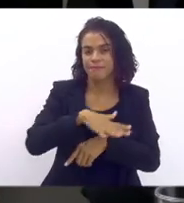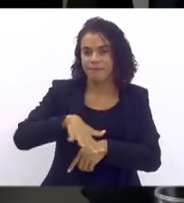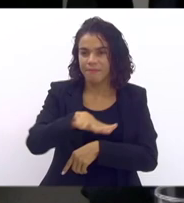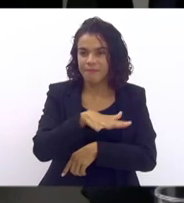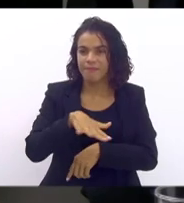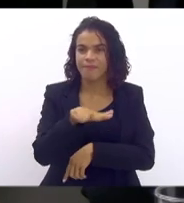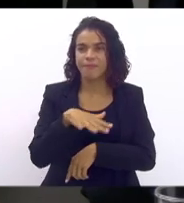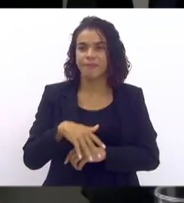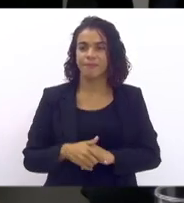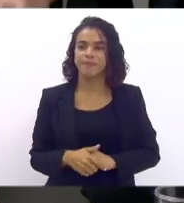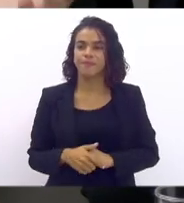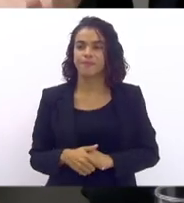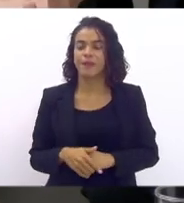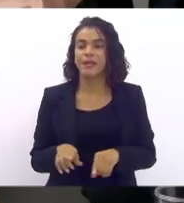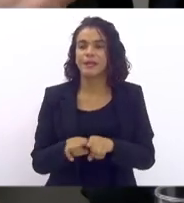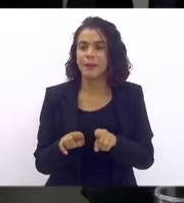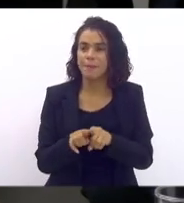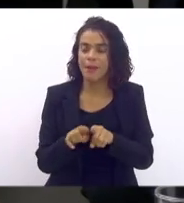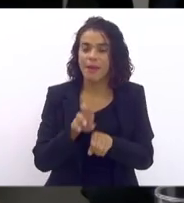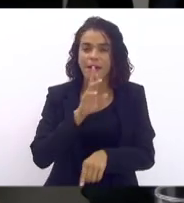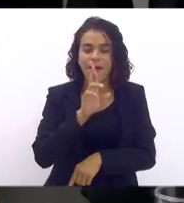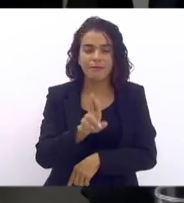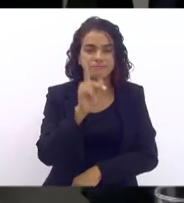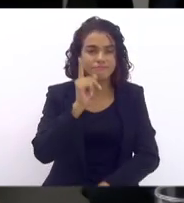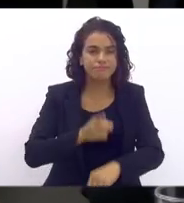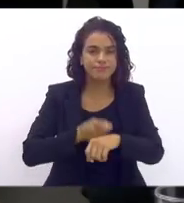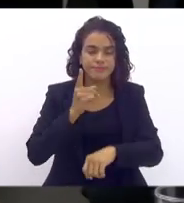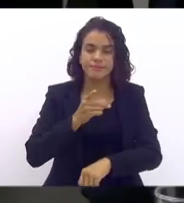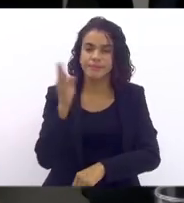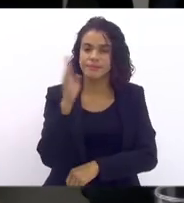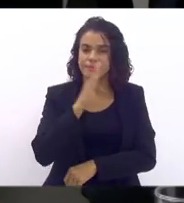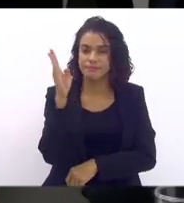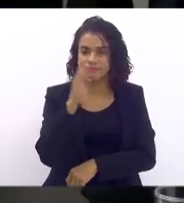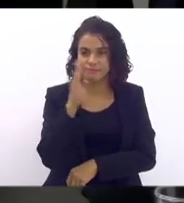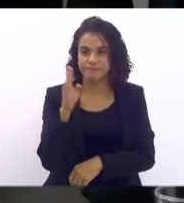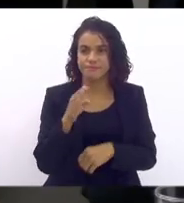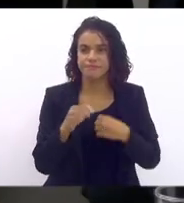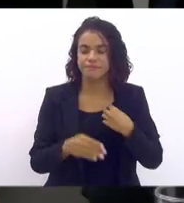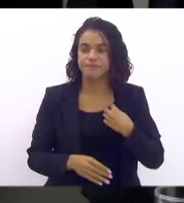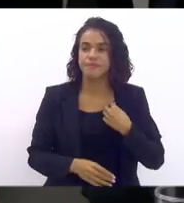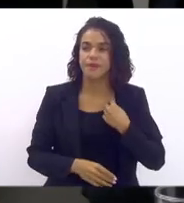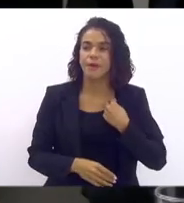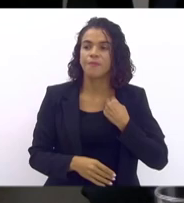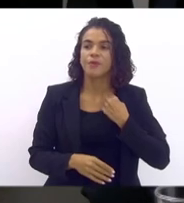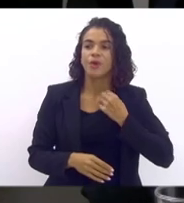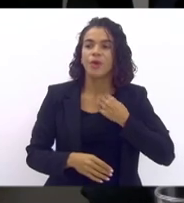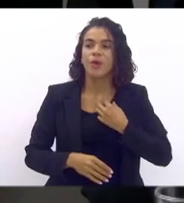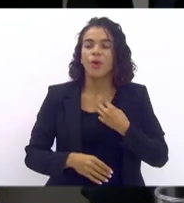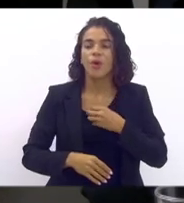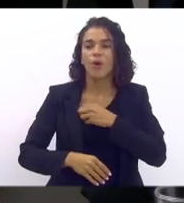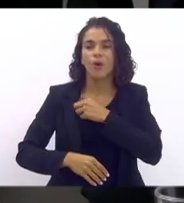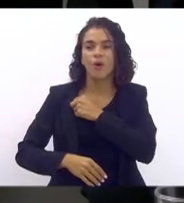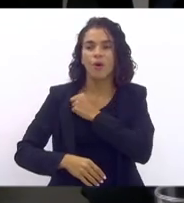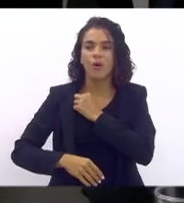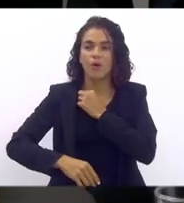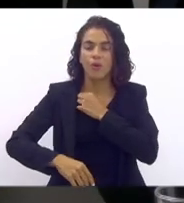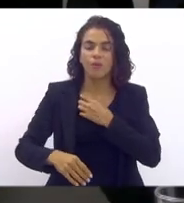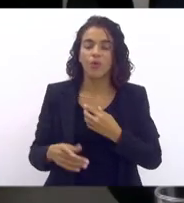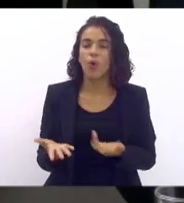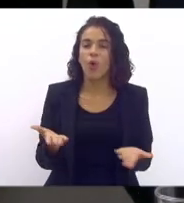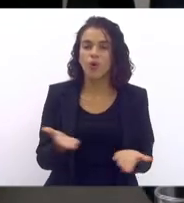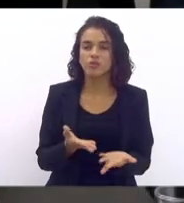valorar isso e a resposta rápida emergên orig hoje origem desconhecida fica a